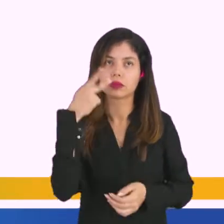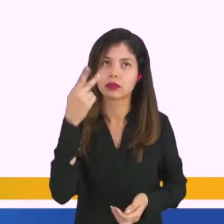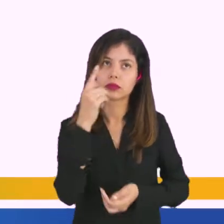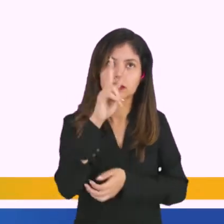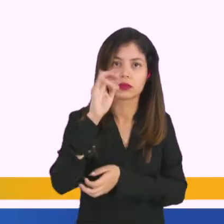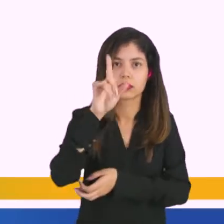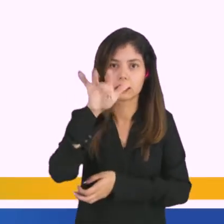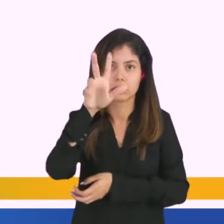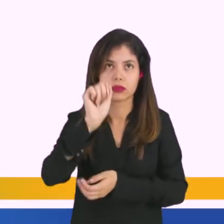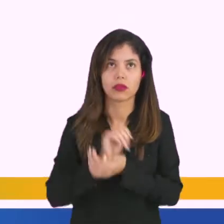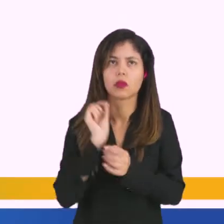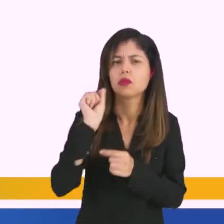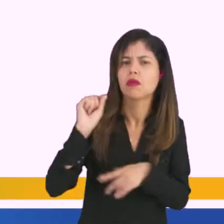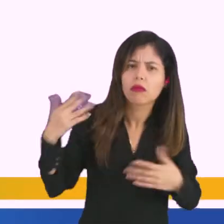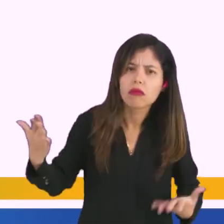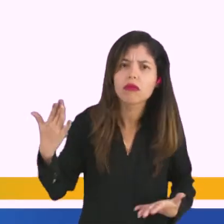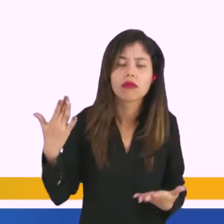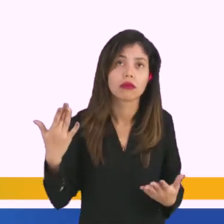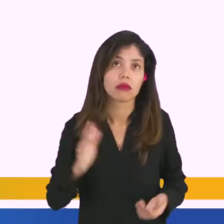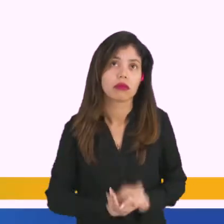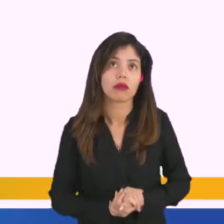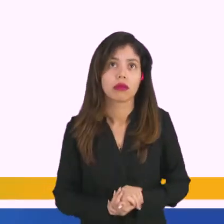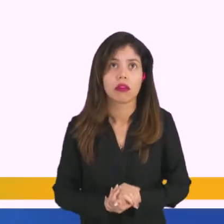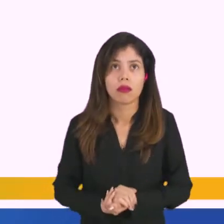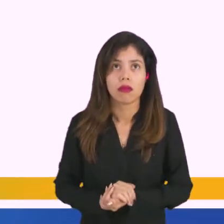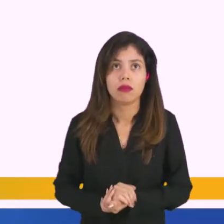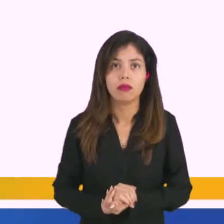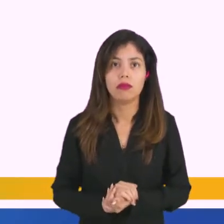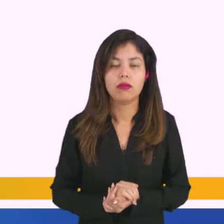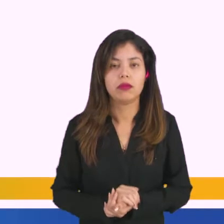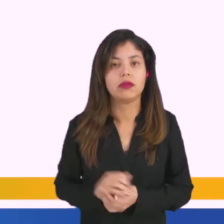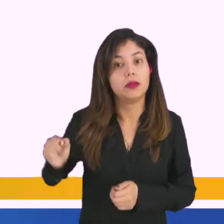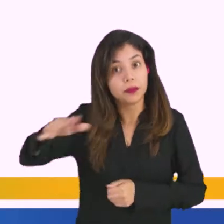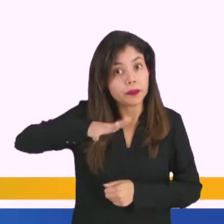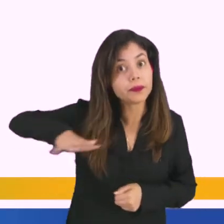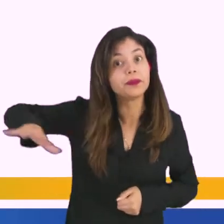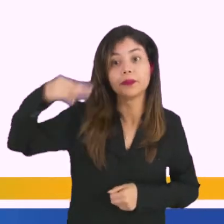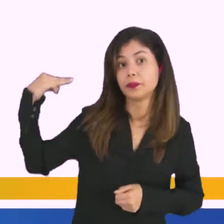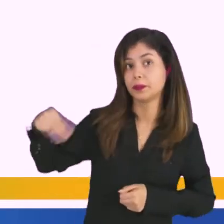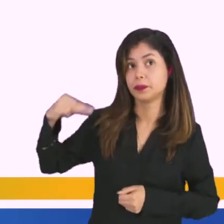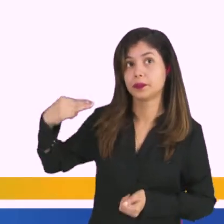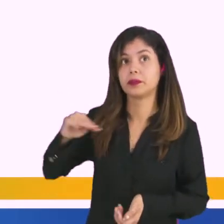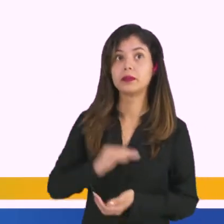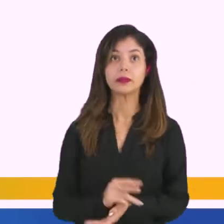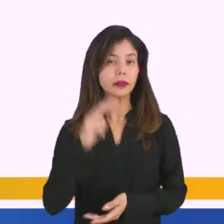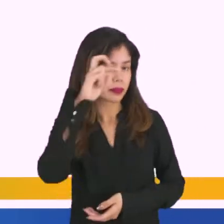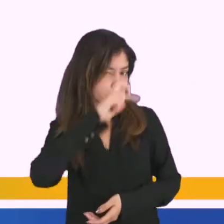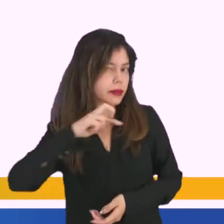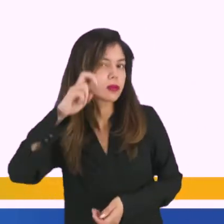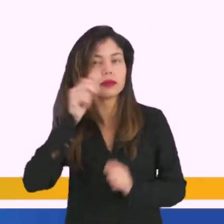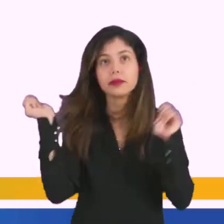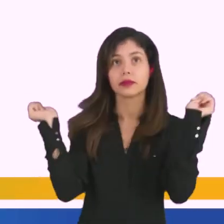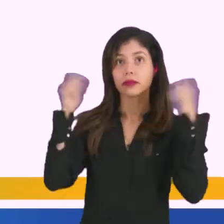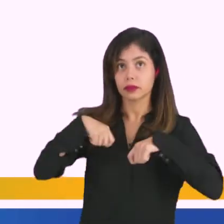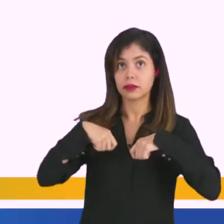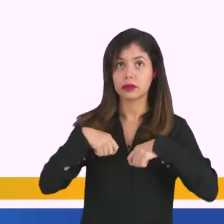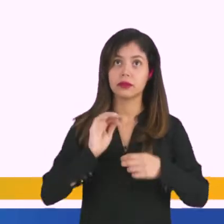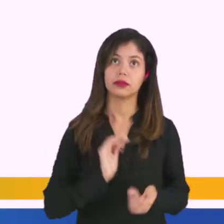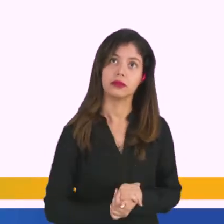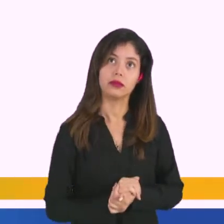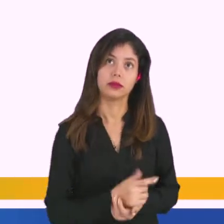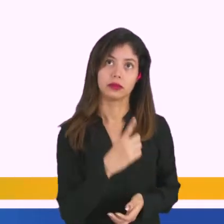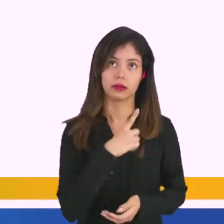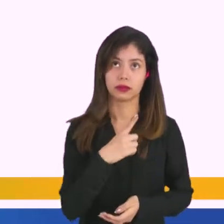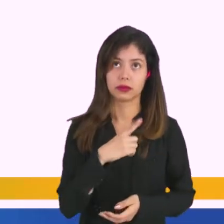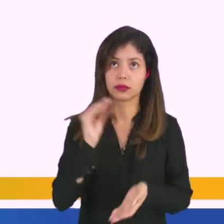de probabilidade, o que seria probabilidade, né? Esse é um campo da matemática que analisa, as